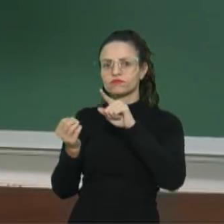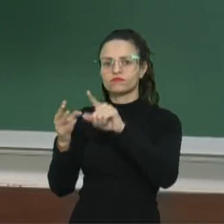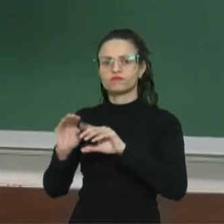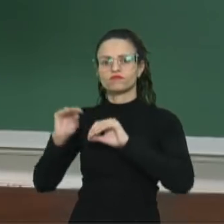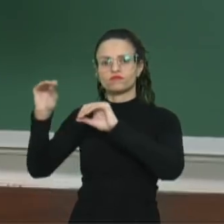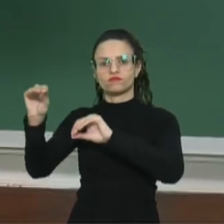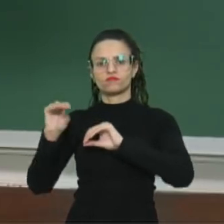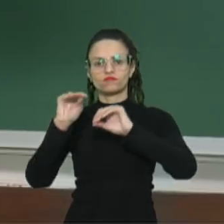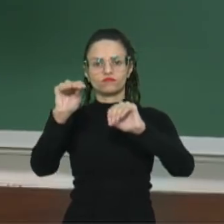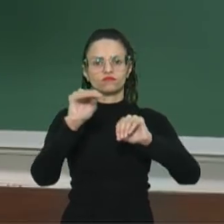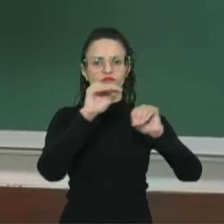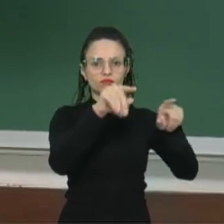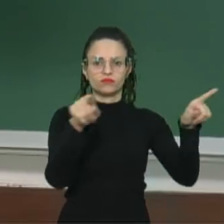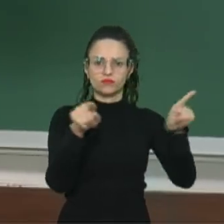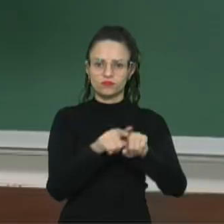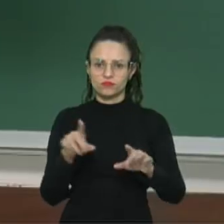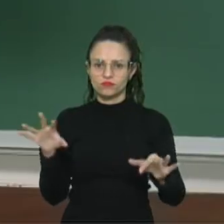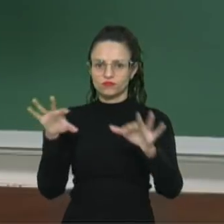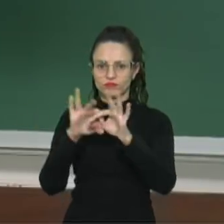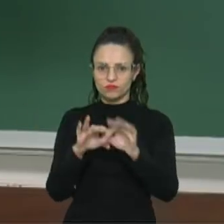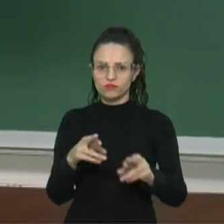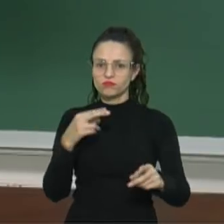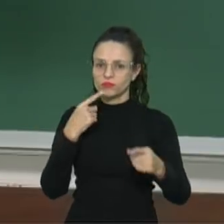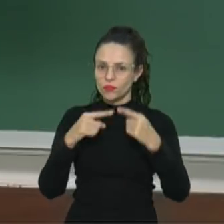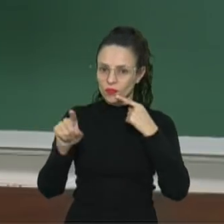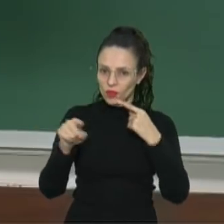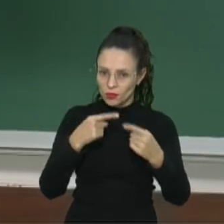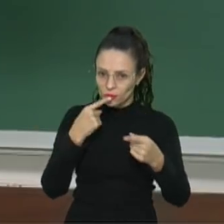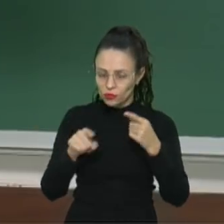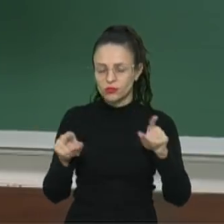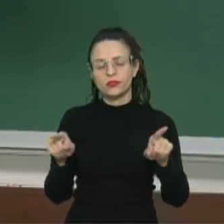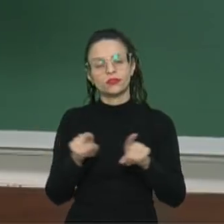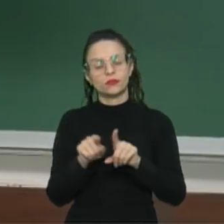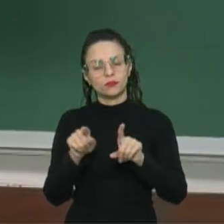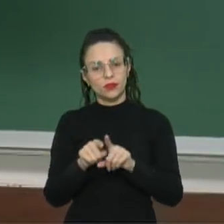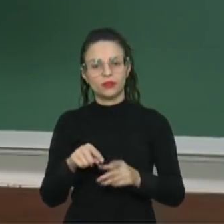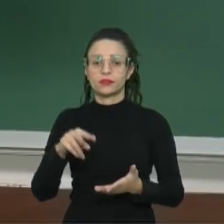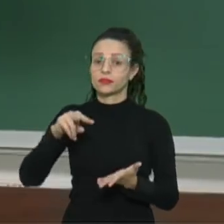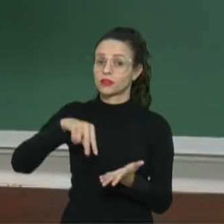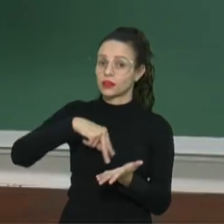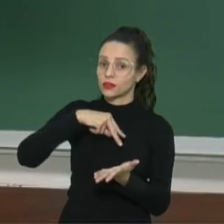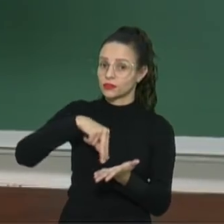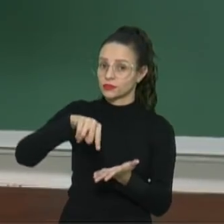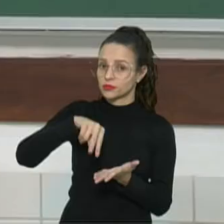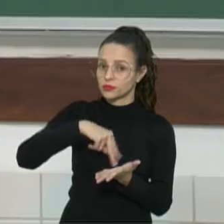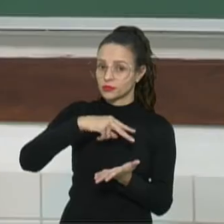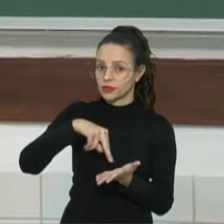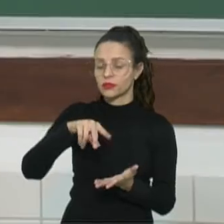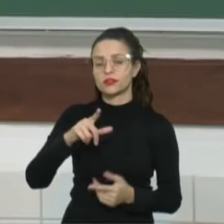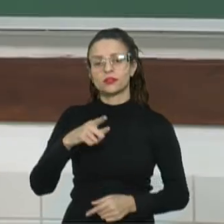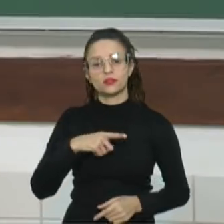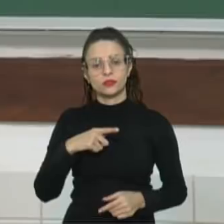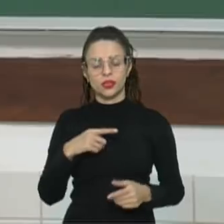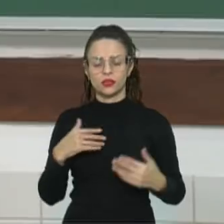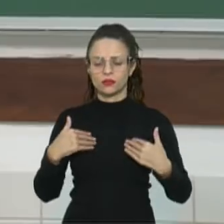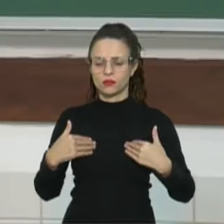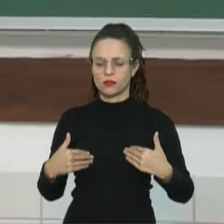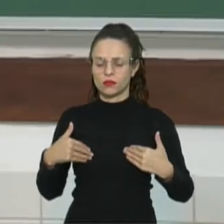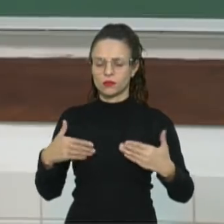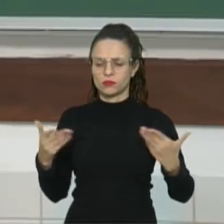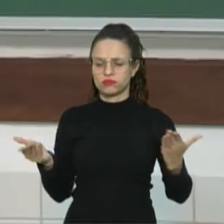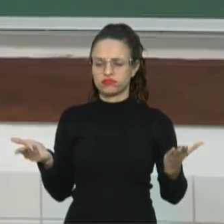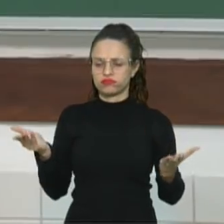e trazendo a questão da música, né, que os ciganos trazem, né. Então, tem a dança, tem o equilíbrio,